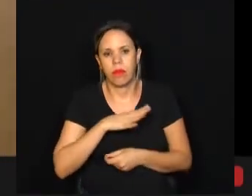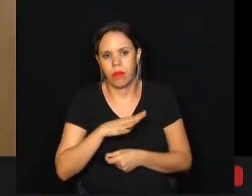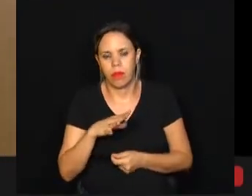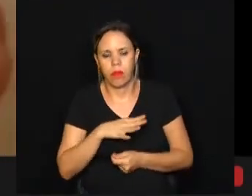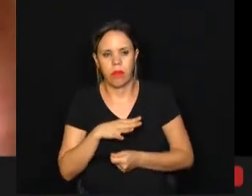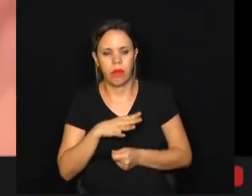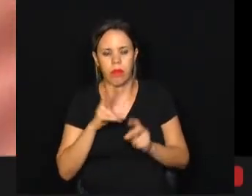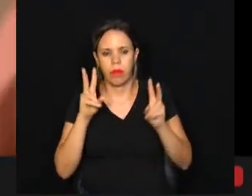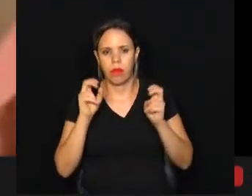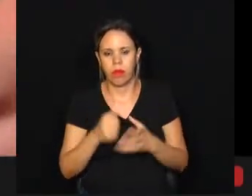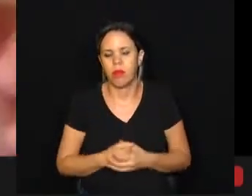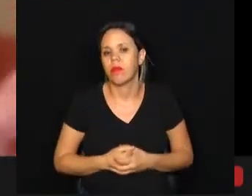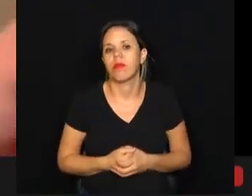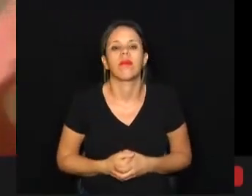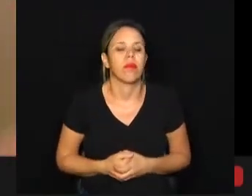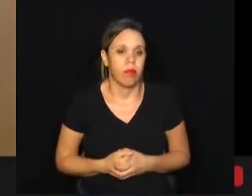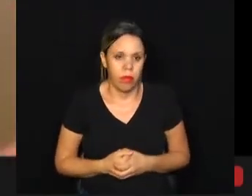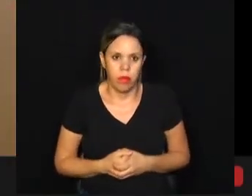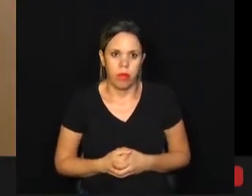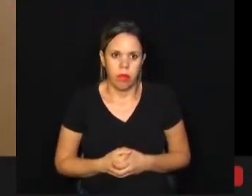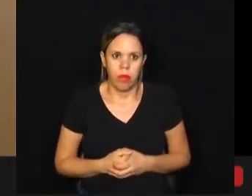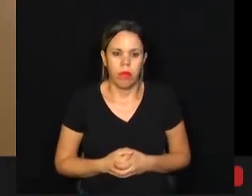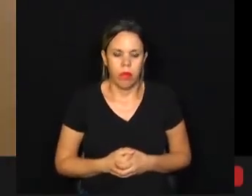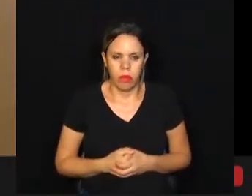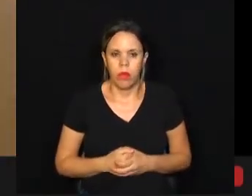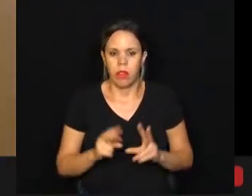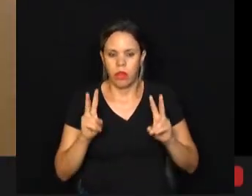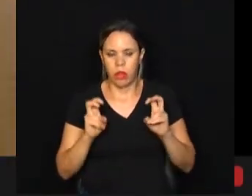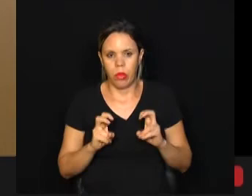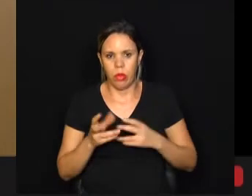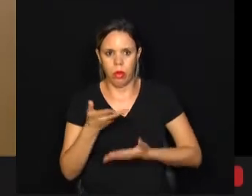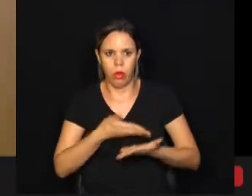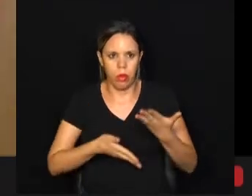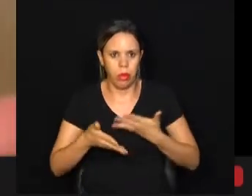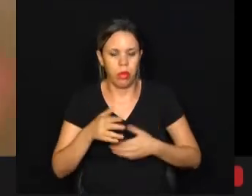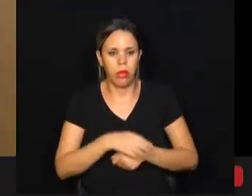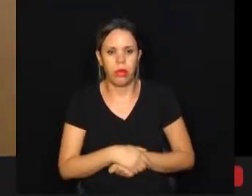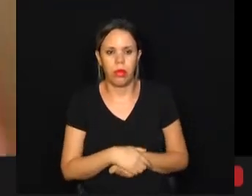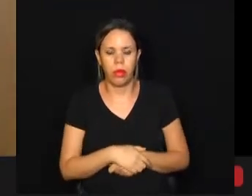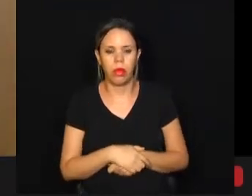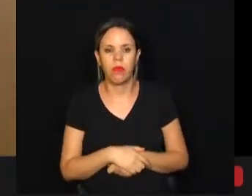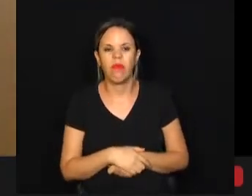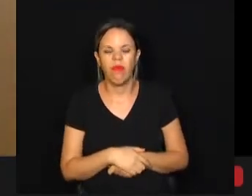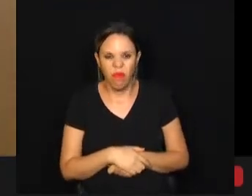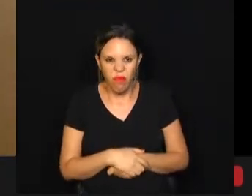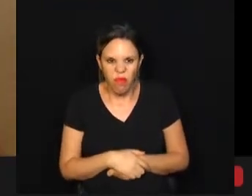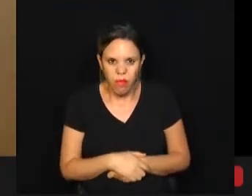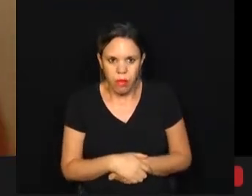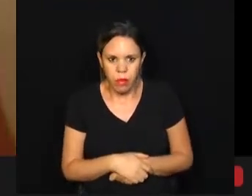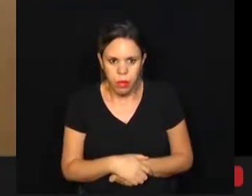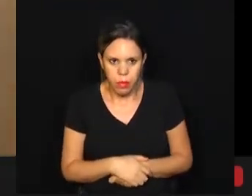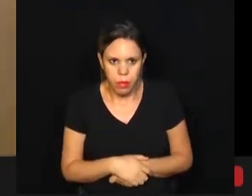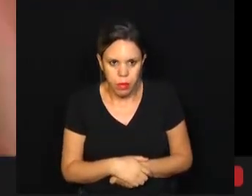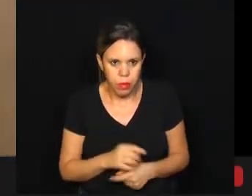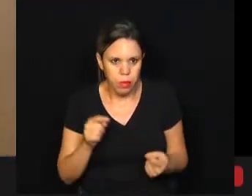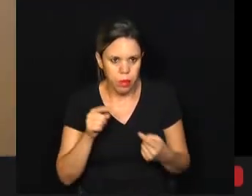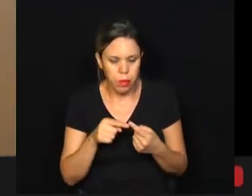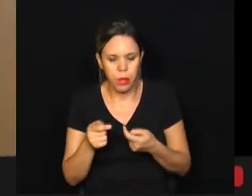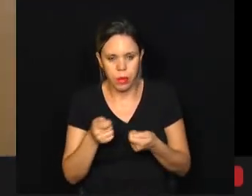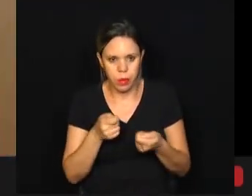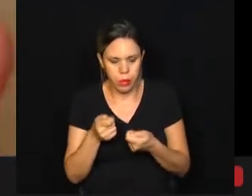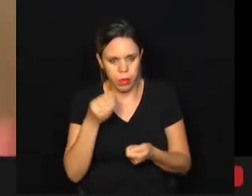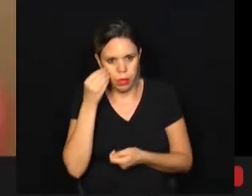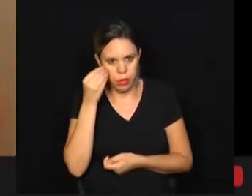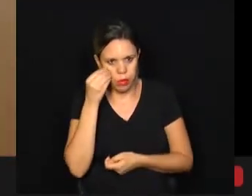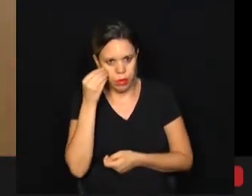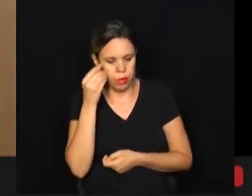com relação a esse tipo de relação. E isto aqui, se a gente caminhar em direção a um equilíbrio,